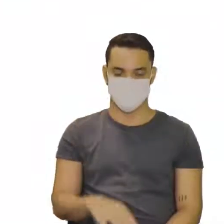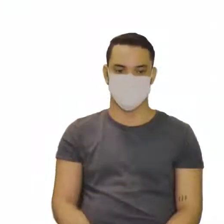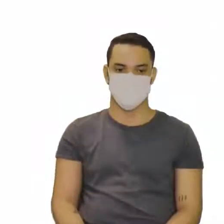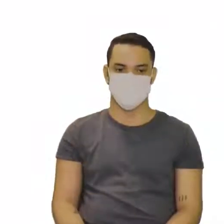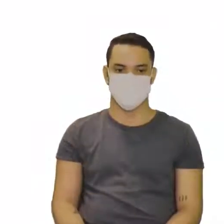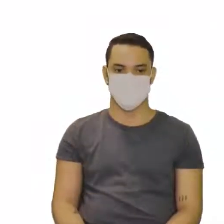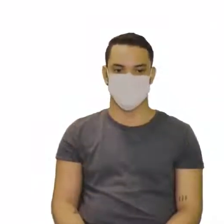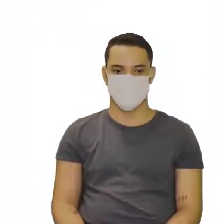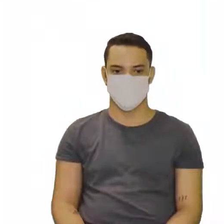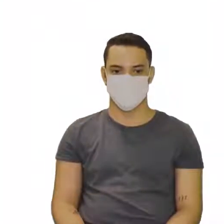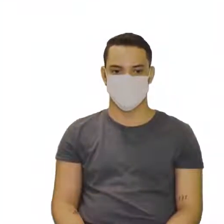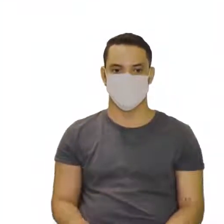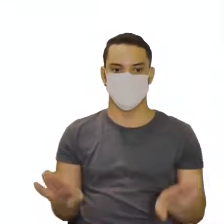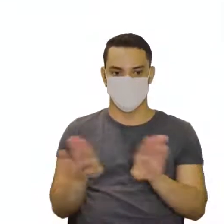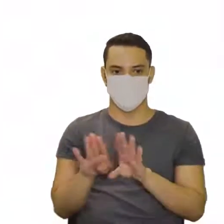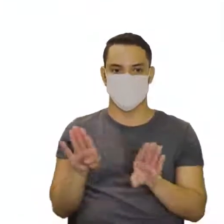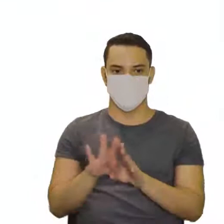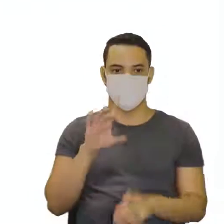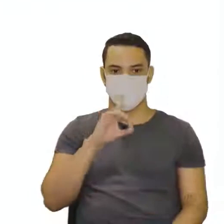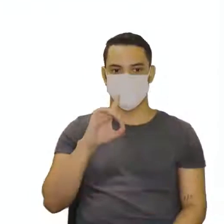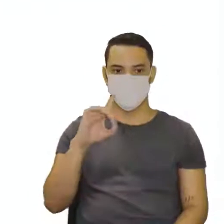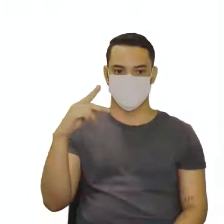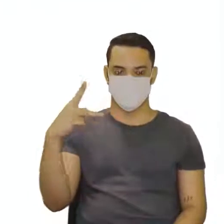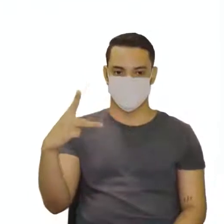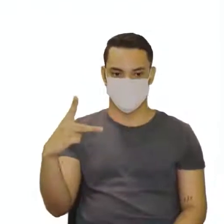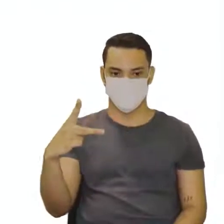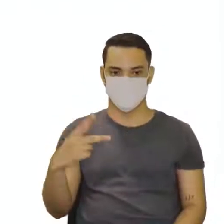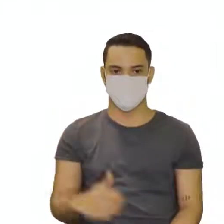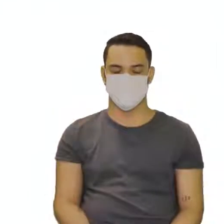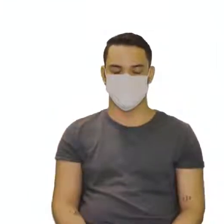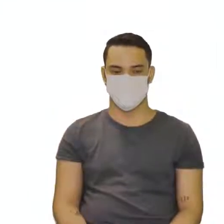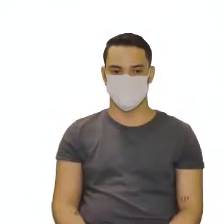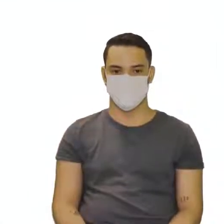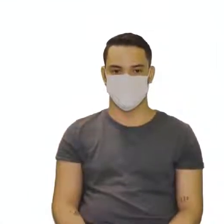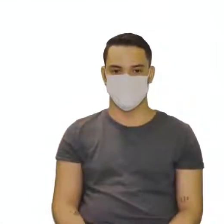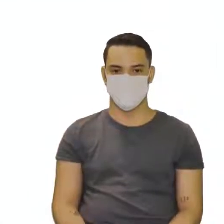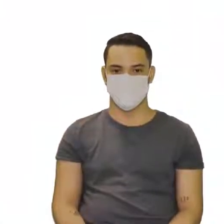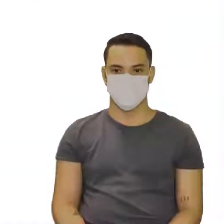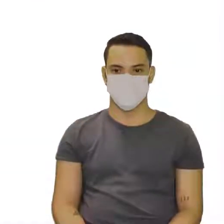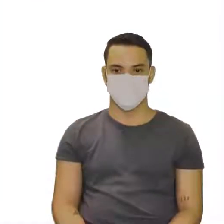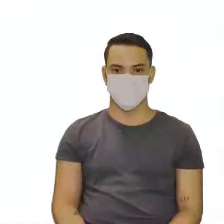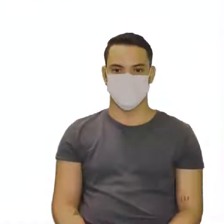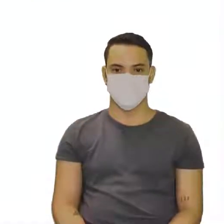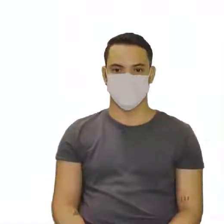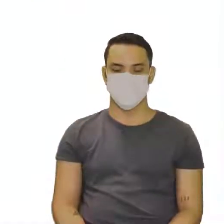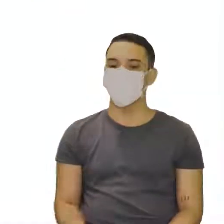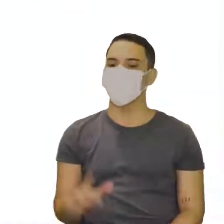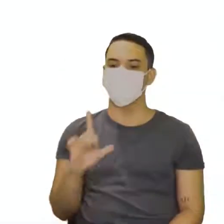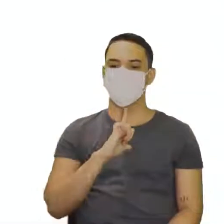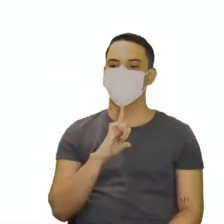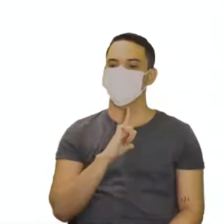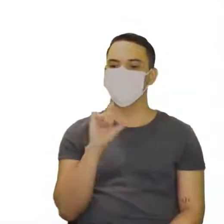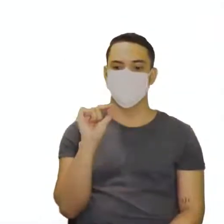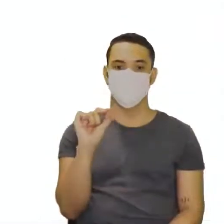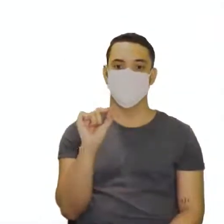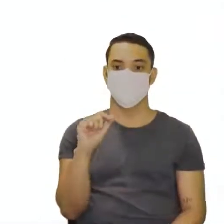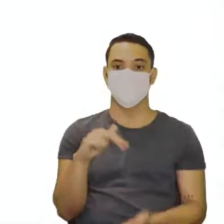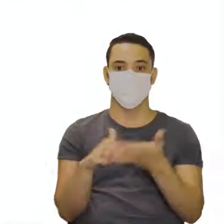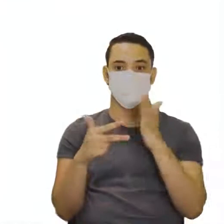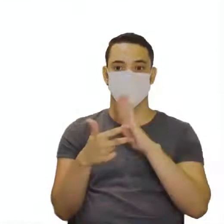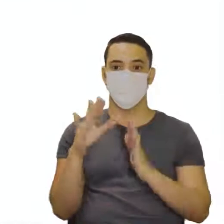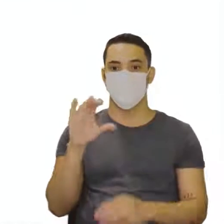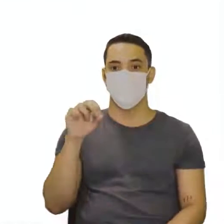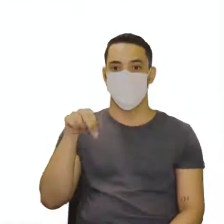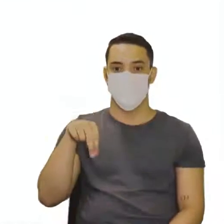aqui a parte da DDP dissipada, certo? Aqui o que nós temos? O que é constante